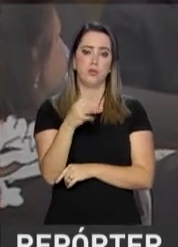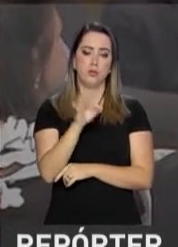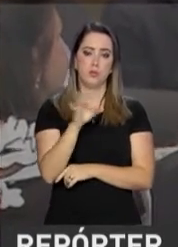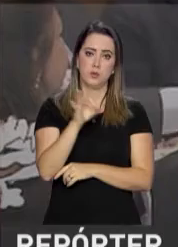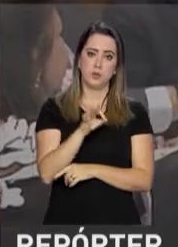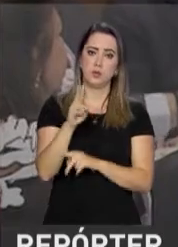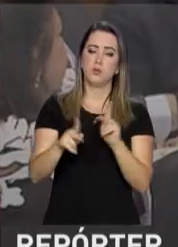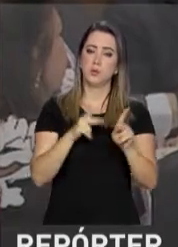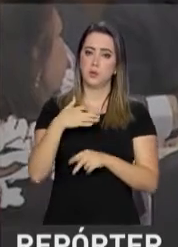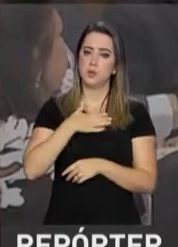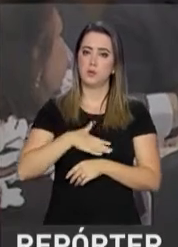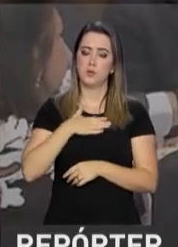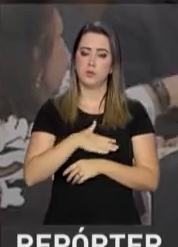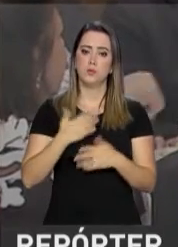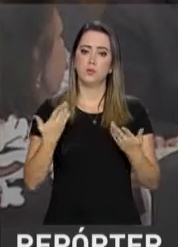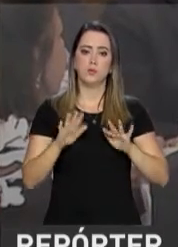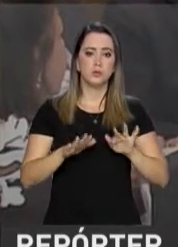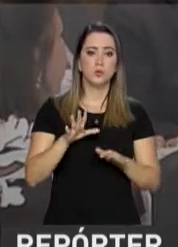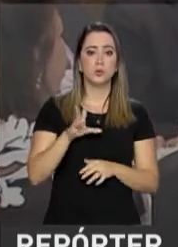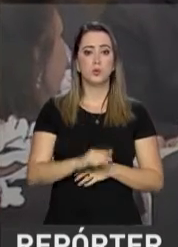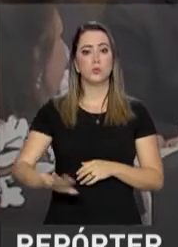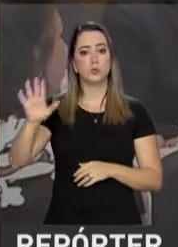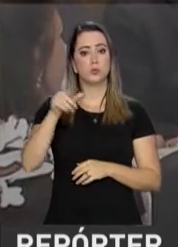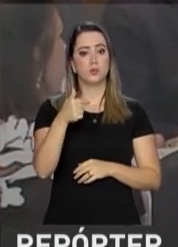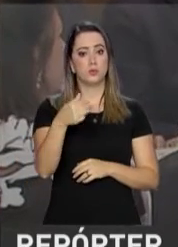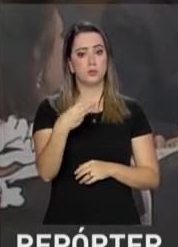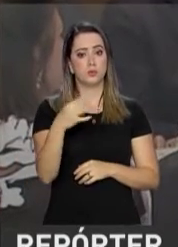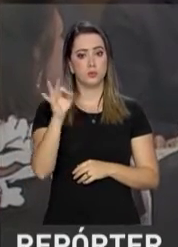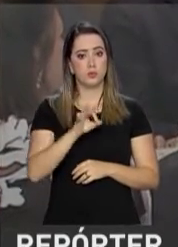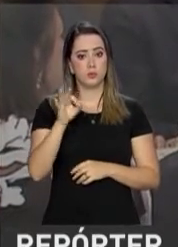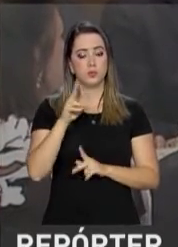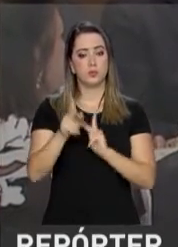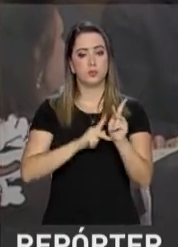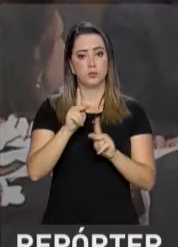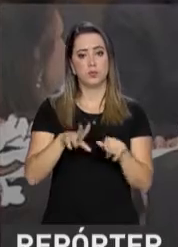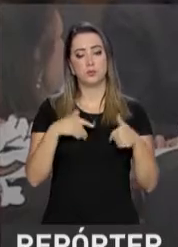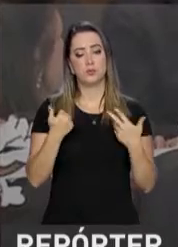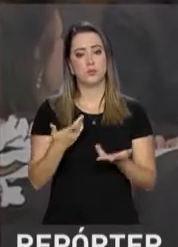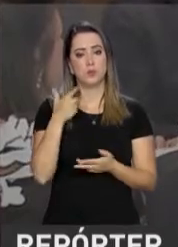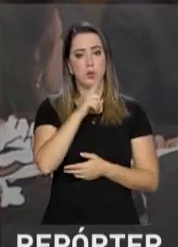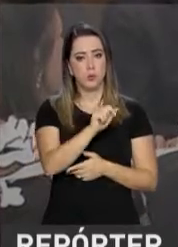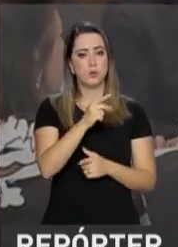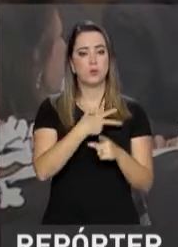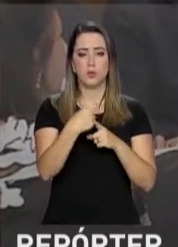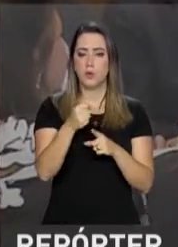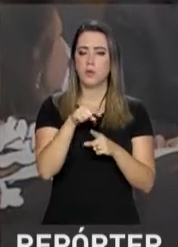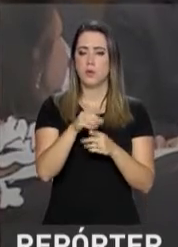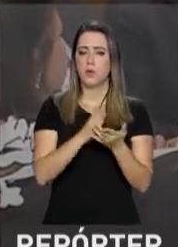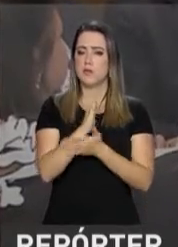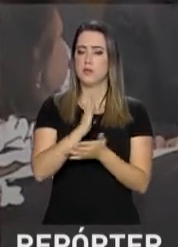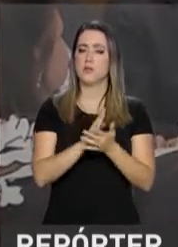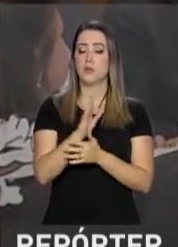e no geral 73% do povo brasileiro então essas coisas que ganham a aprovação popular